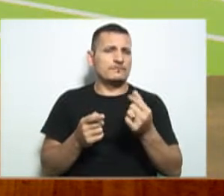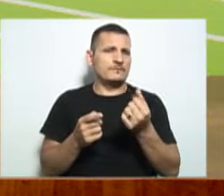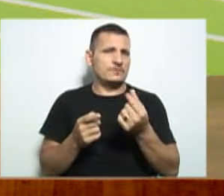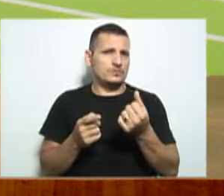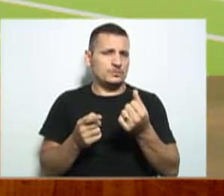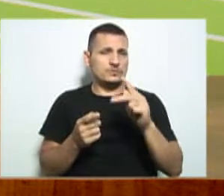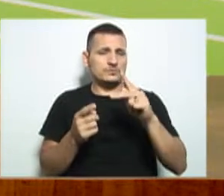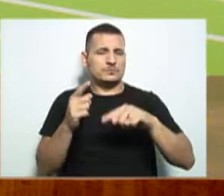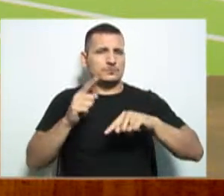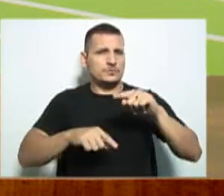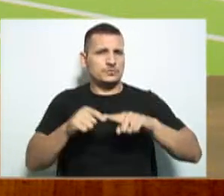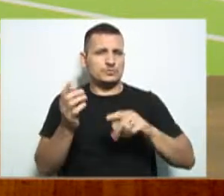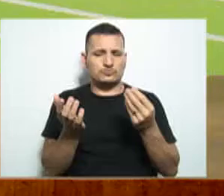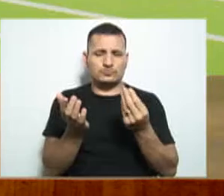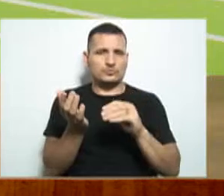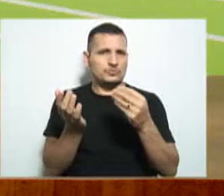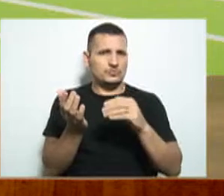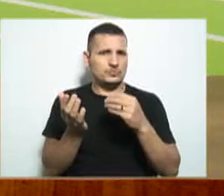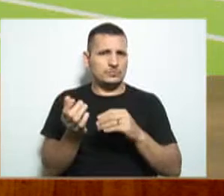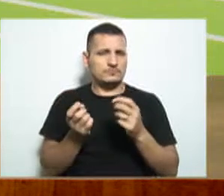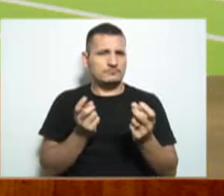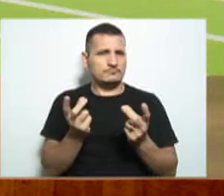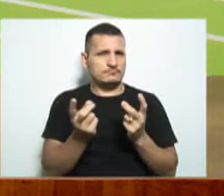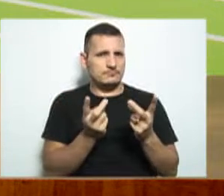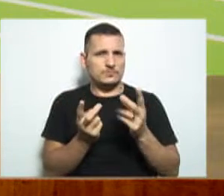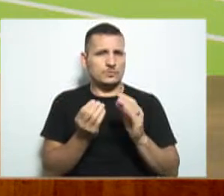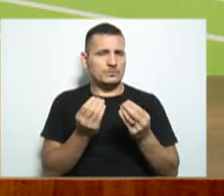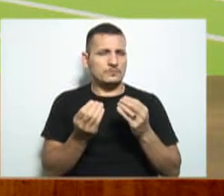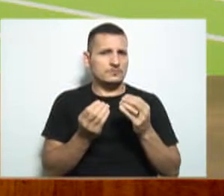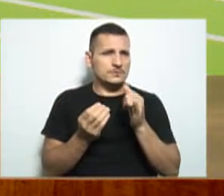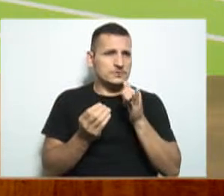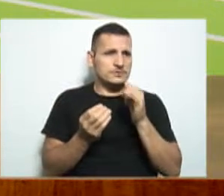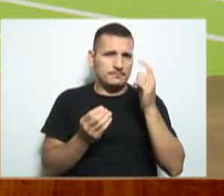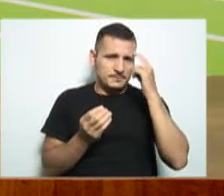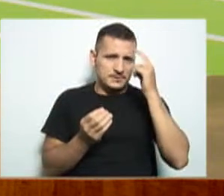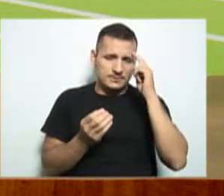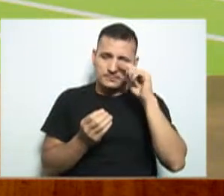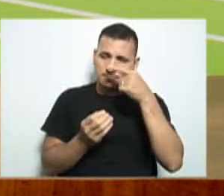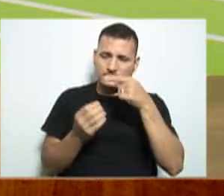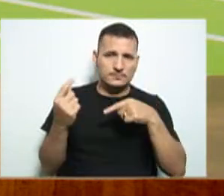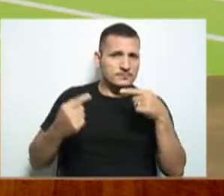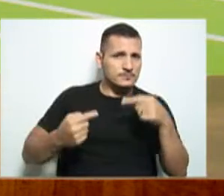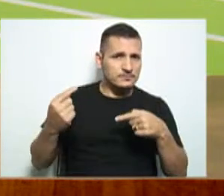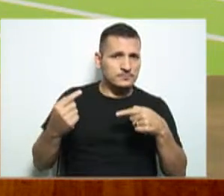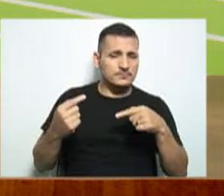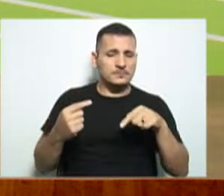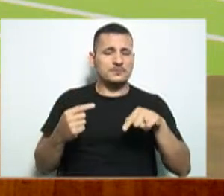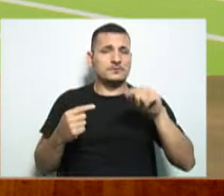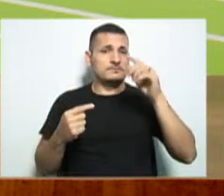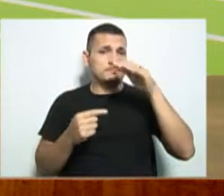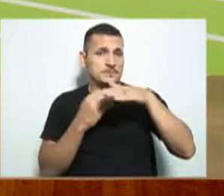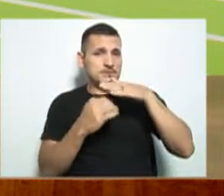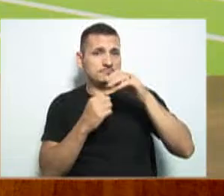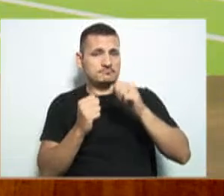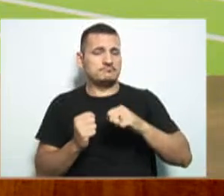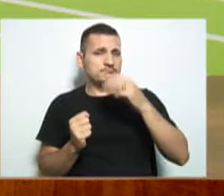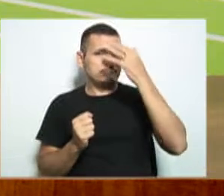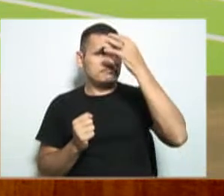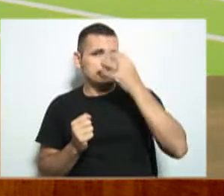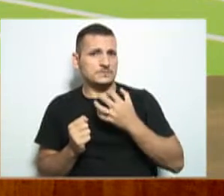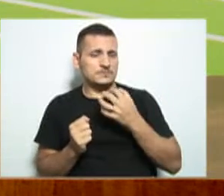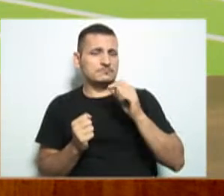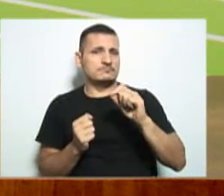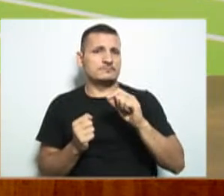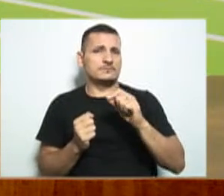seu produto com base no seu concorrente, a empresa pode correr um sério risco de,